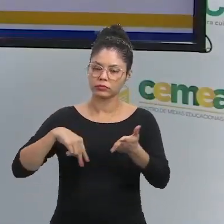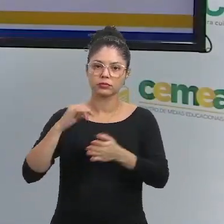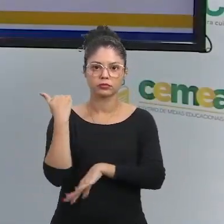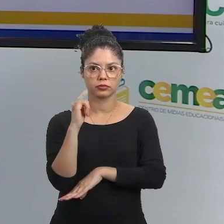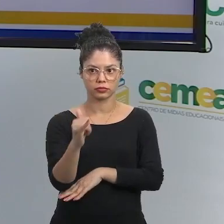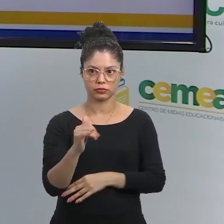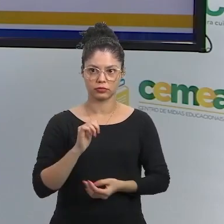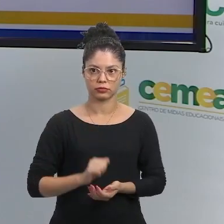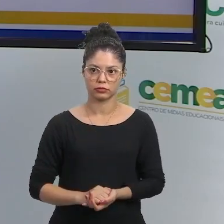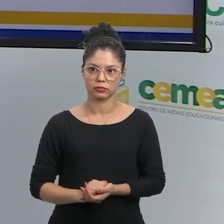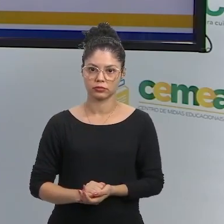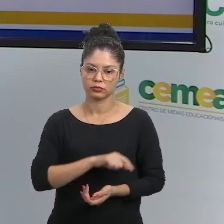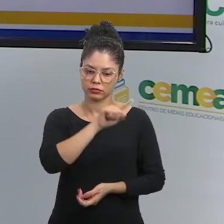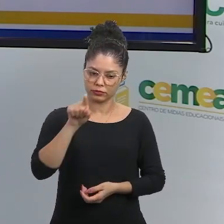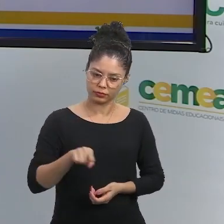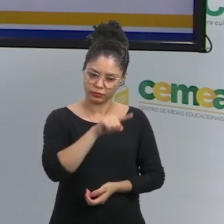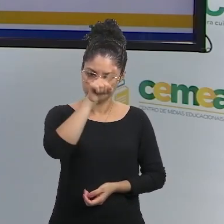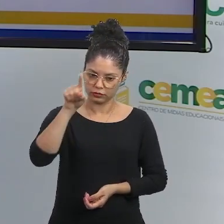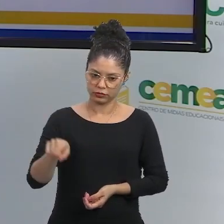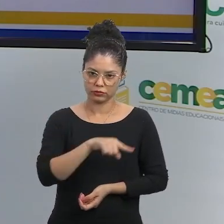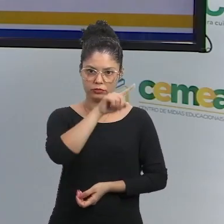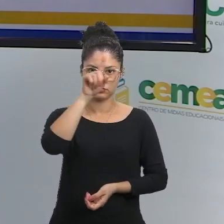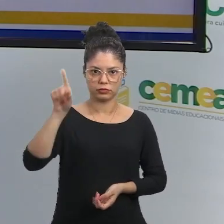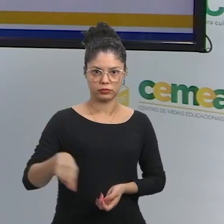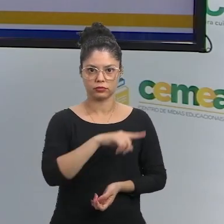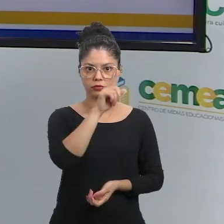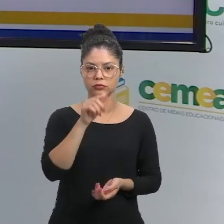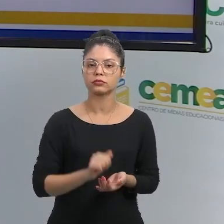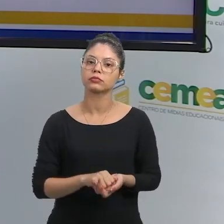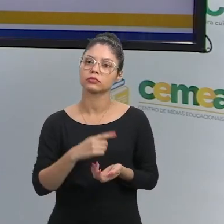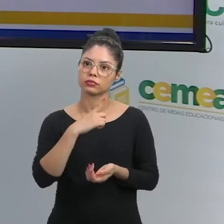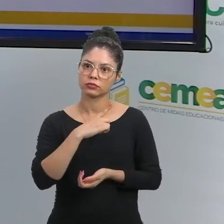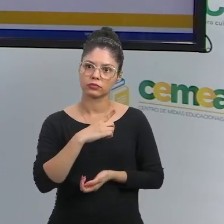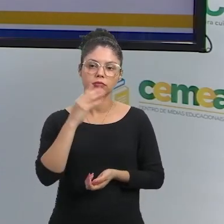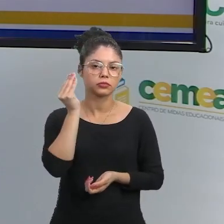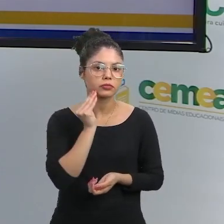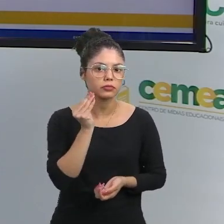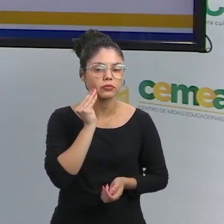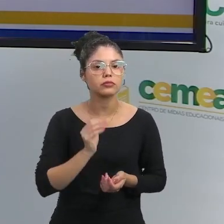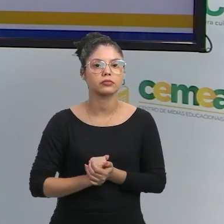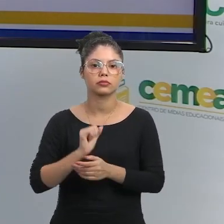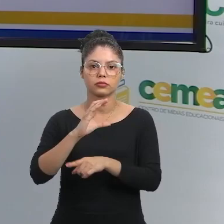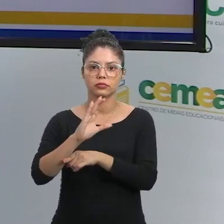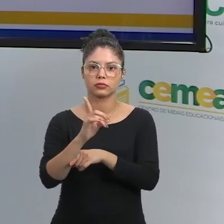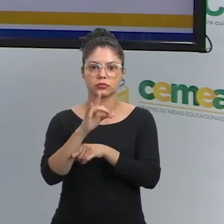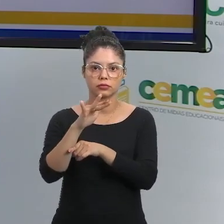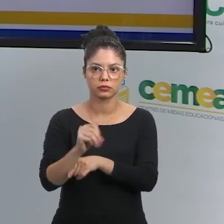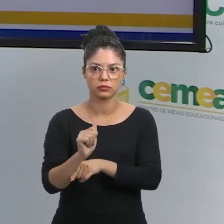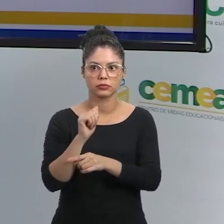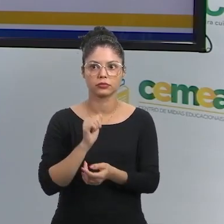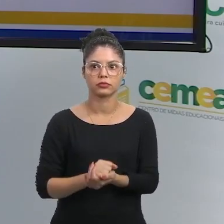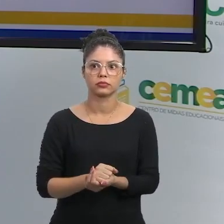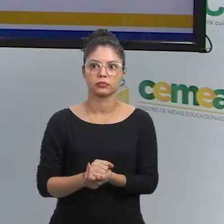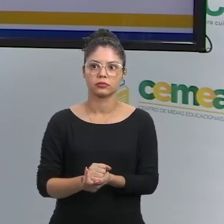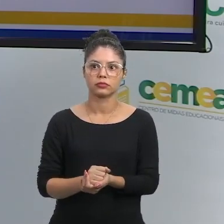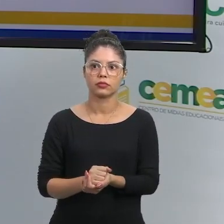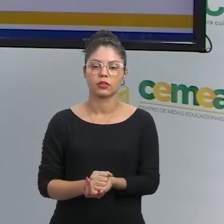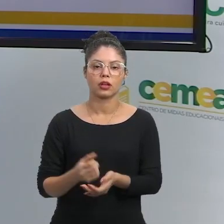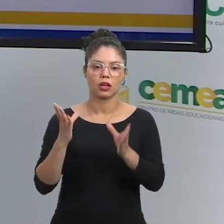elétrons em torno dessas camadas. Então existe um teste chamado de teste de chama, que você joga